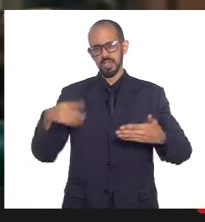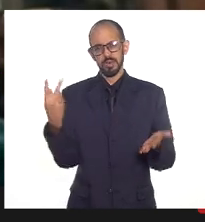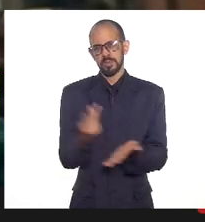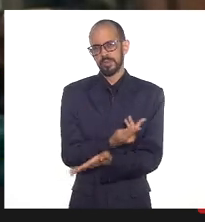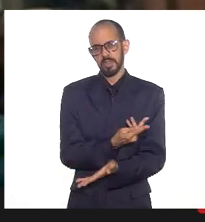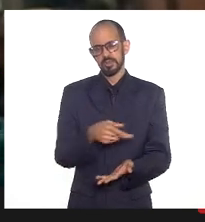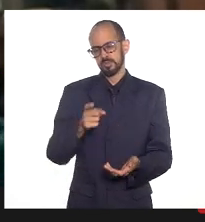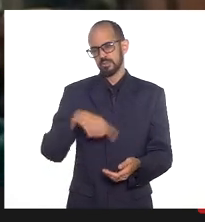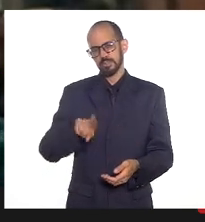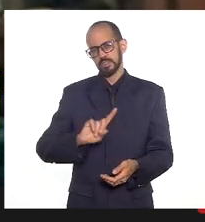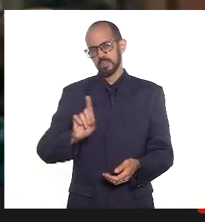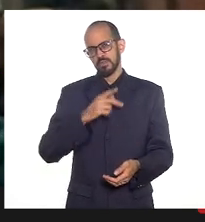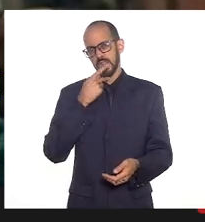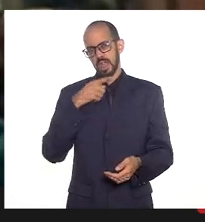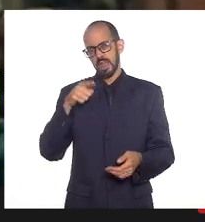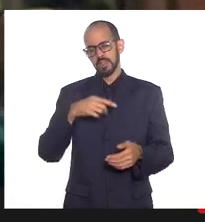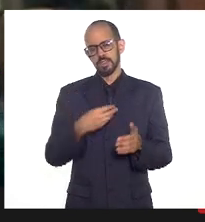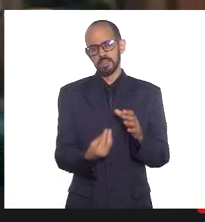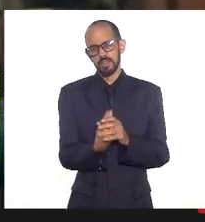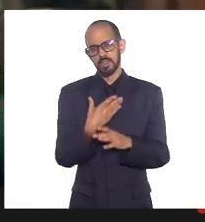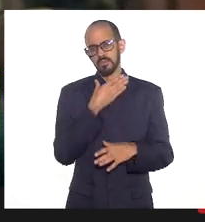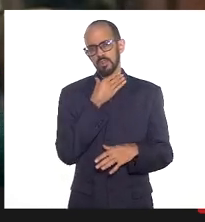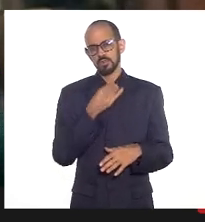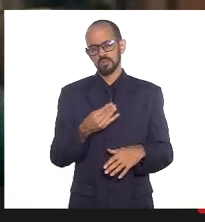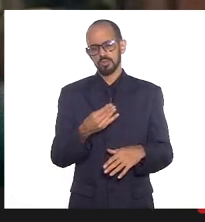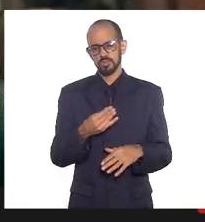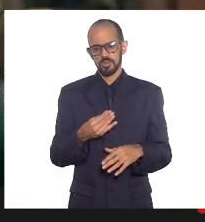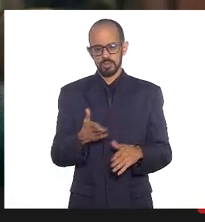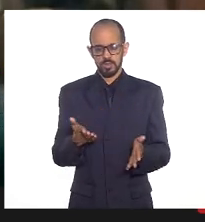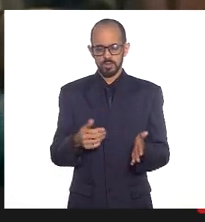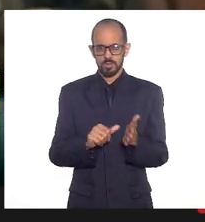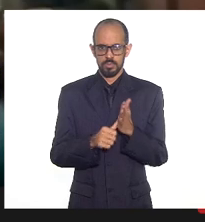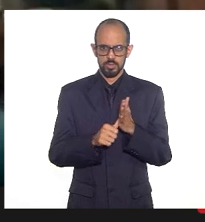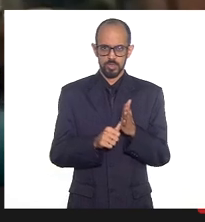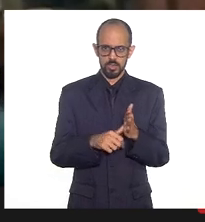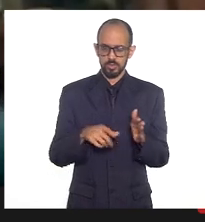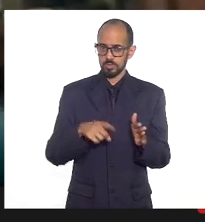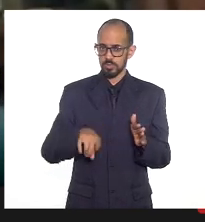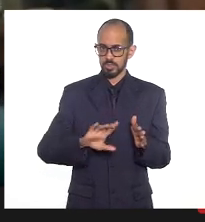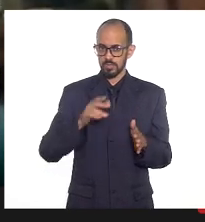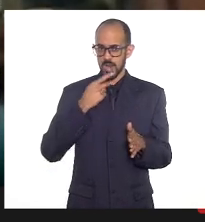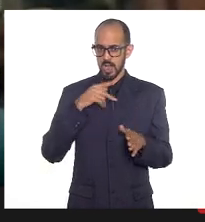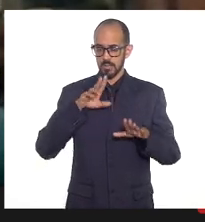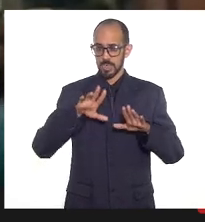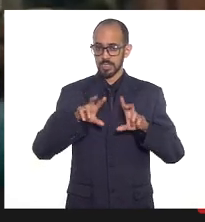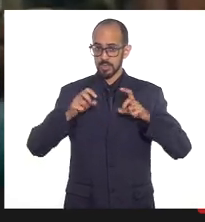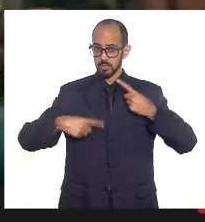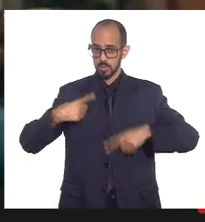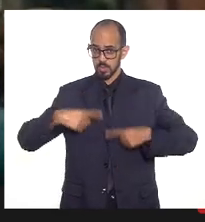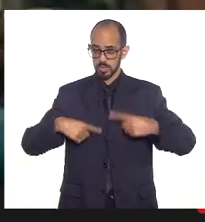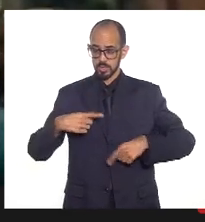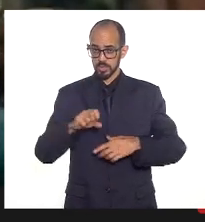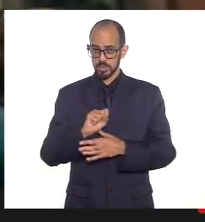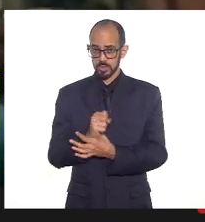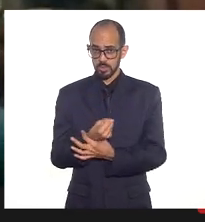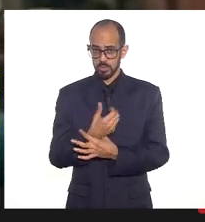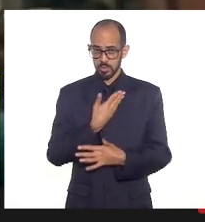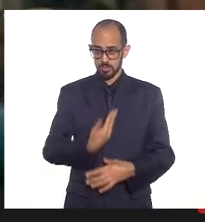comprometem, levam a fraudes, violam direitos, mas vamos pensar, por exemplo, nas políticas de segurança pública, que são do âmbito